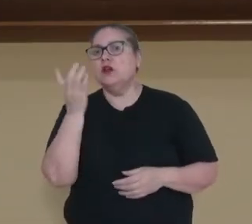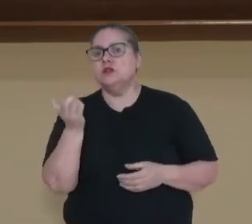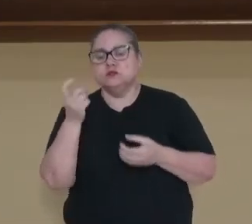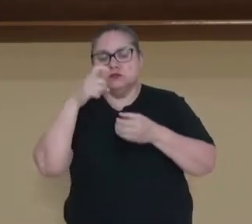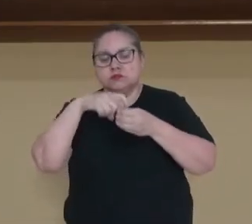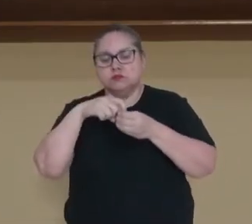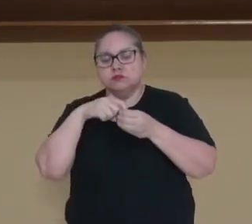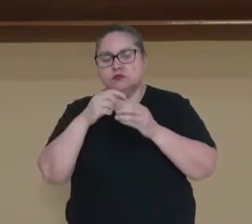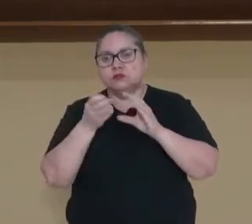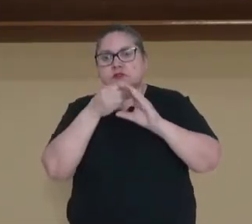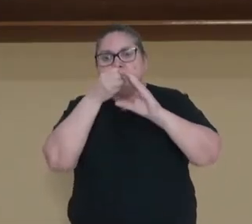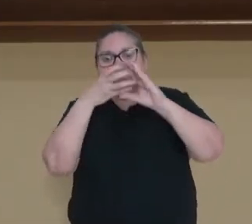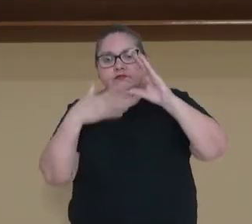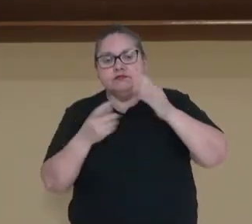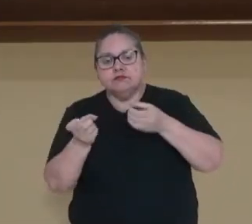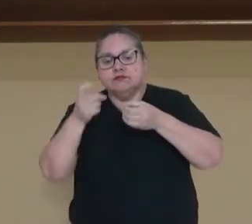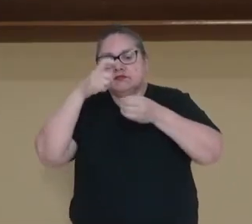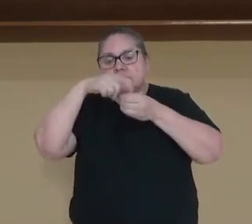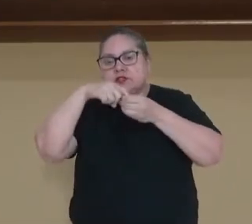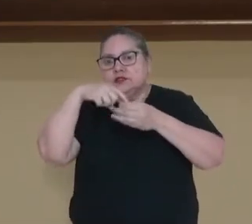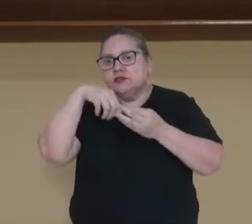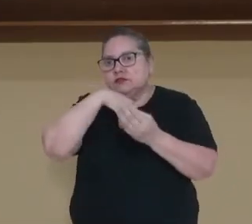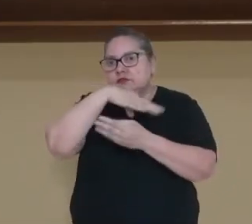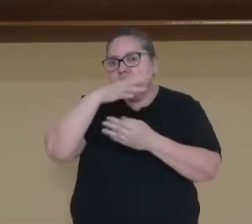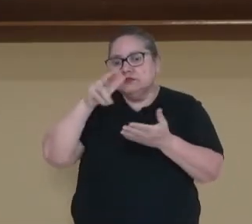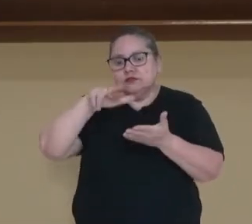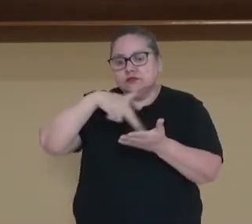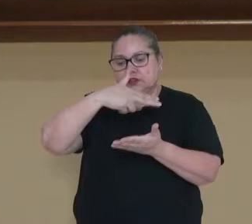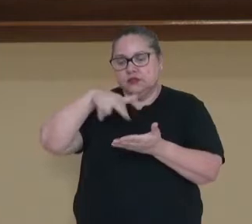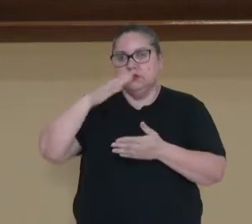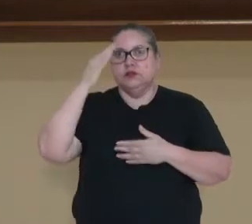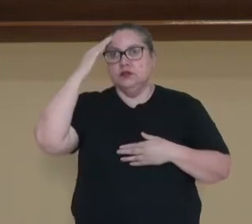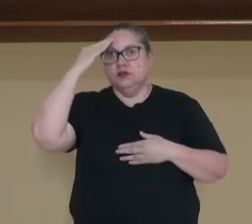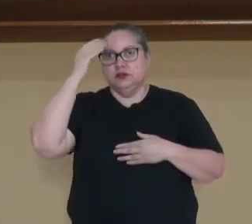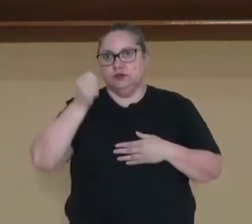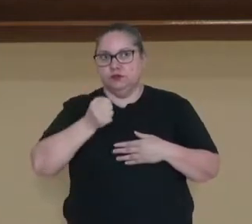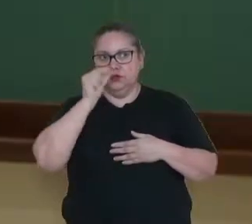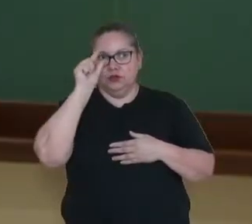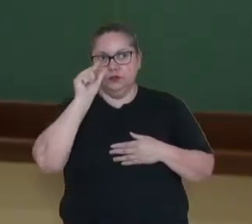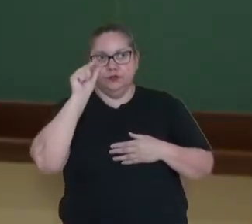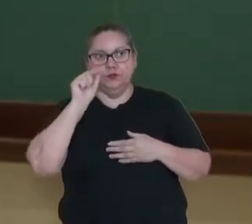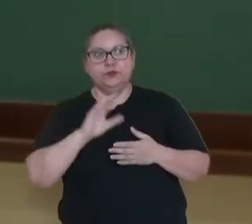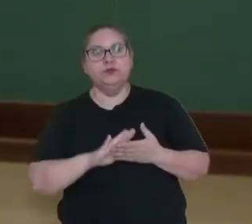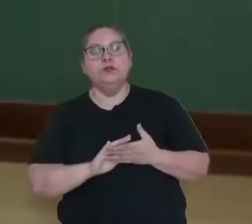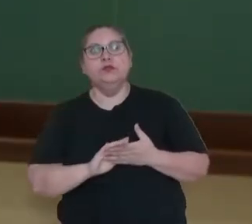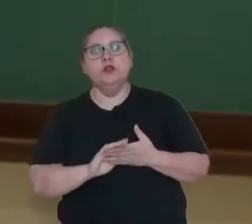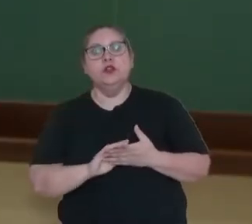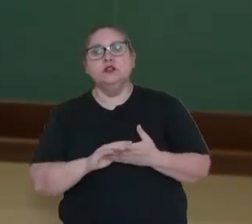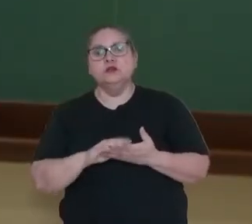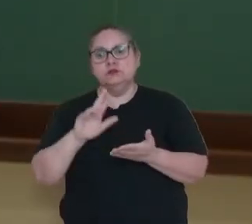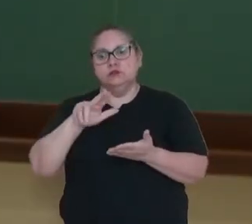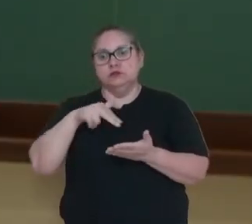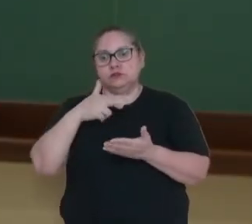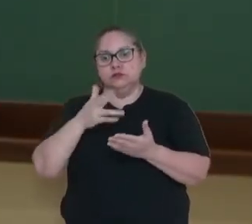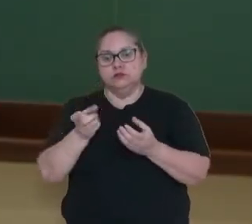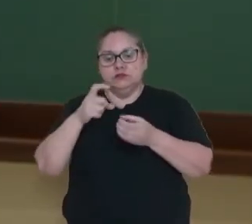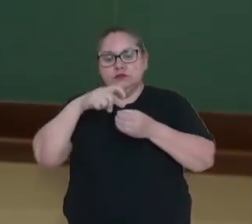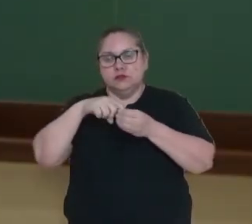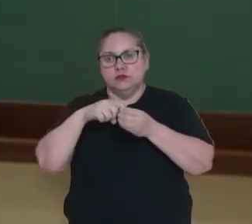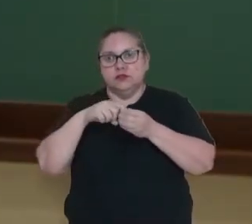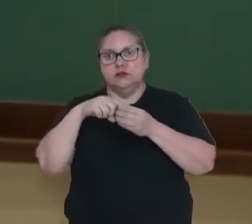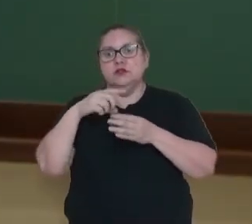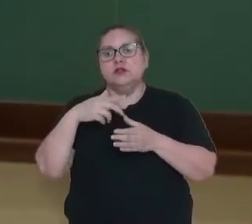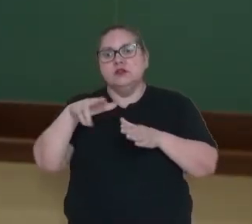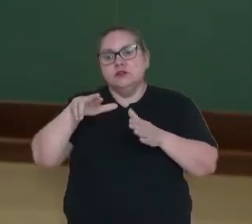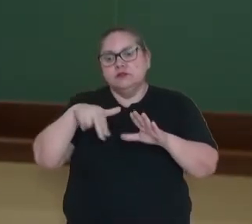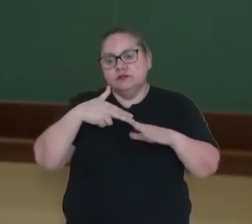elementos envolvidos nessa dança? Vamos entender um pouquinho sobre isso? Então, vamos falar dos elementos da